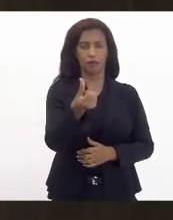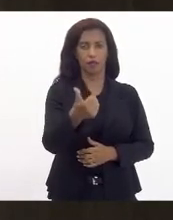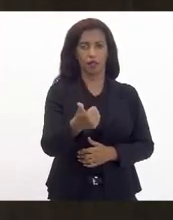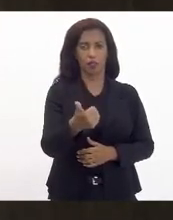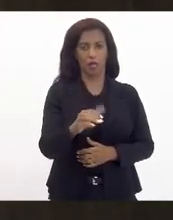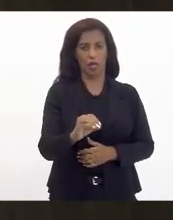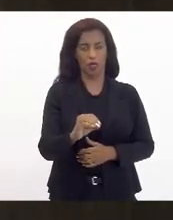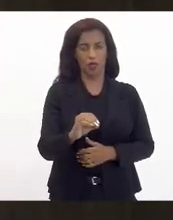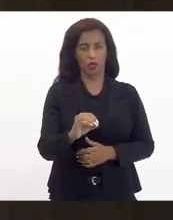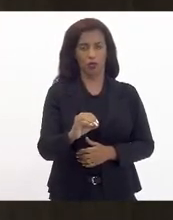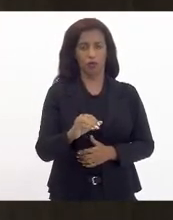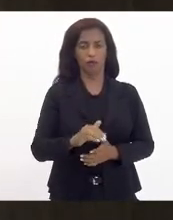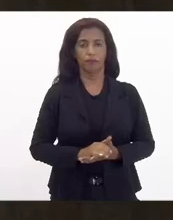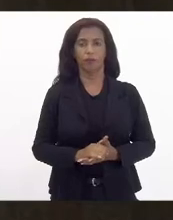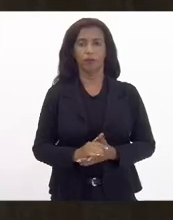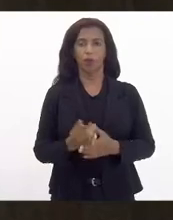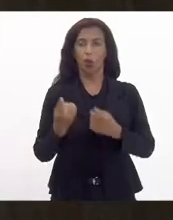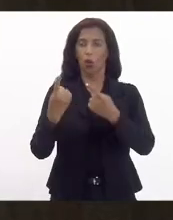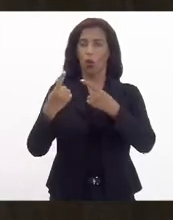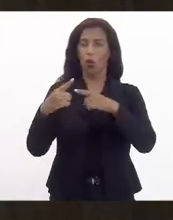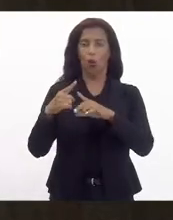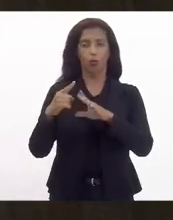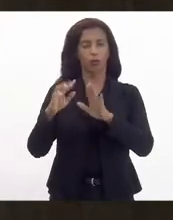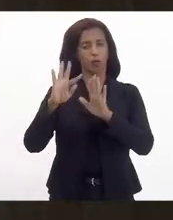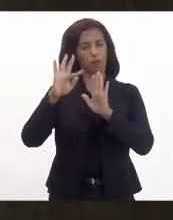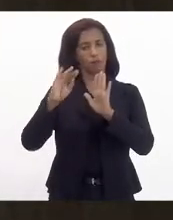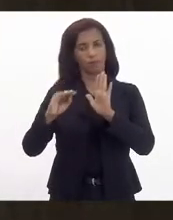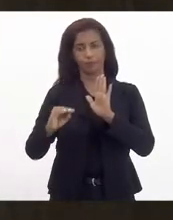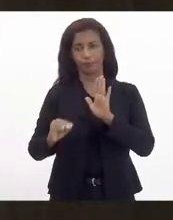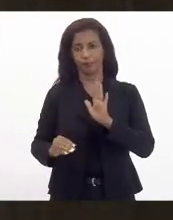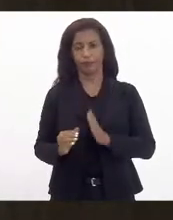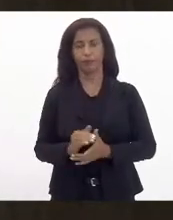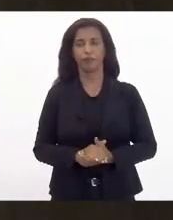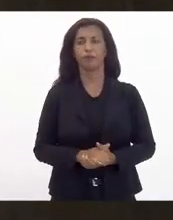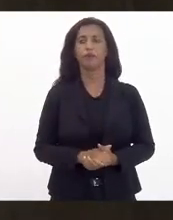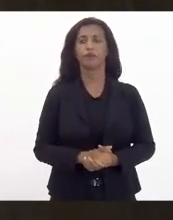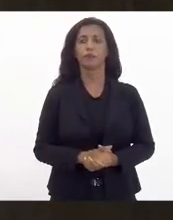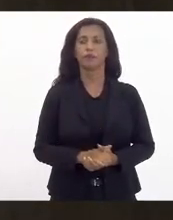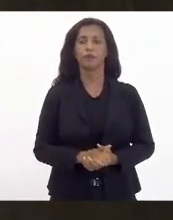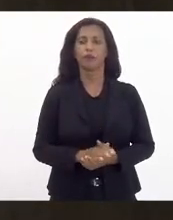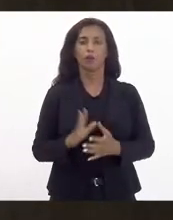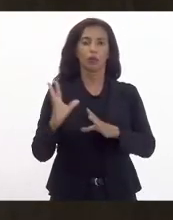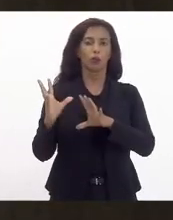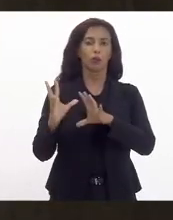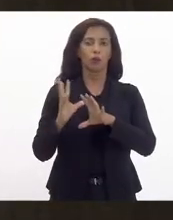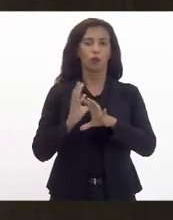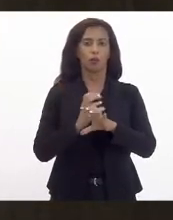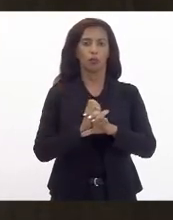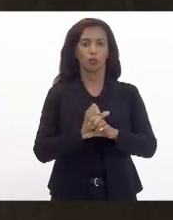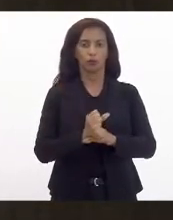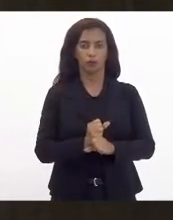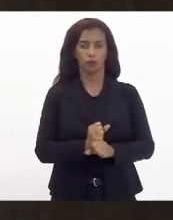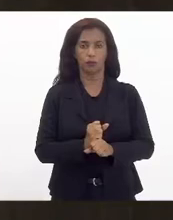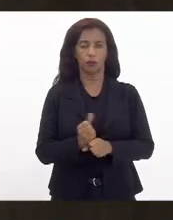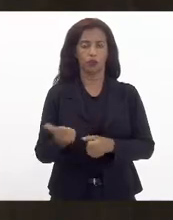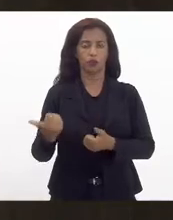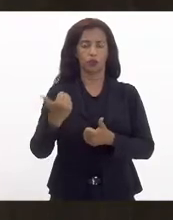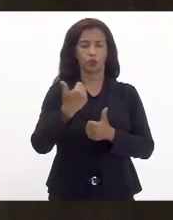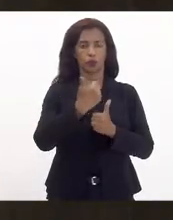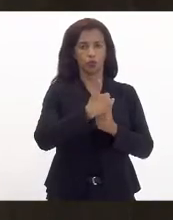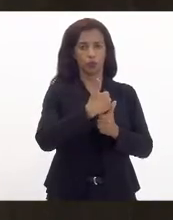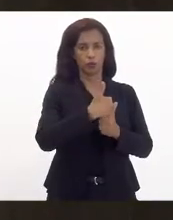6:10 contrário as demais hein e concluindo o